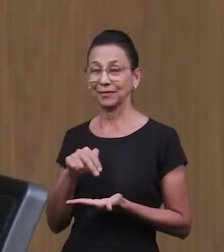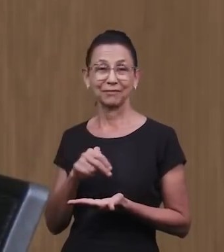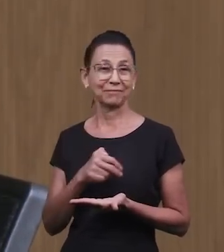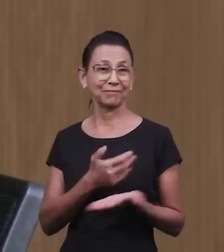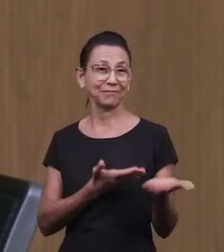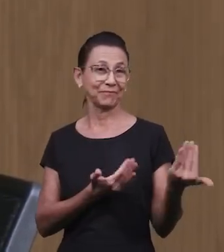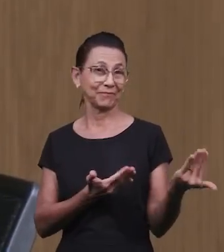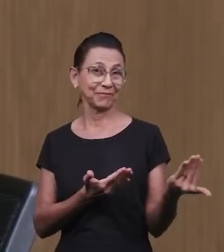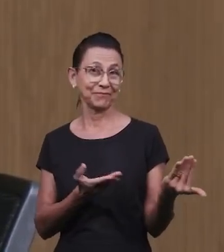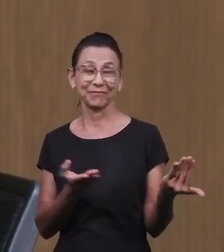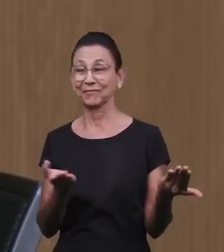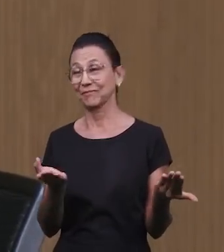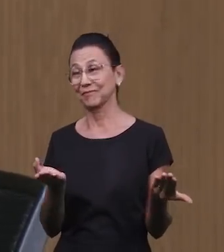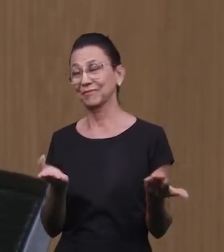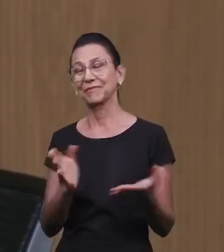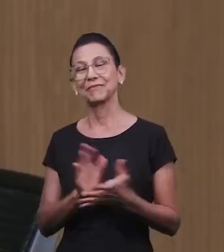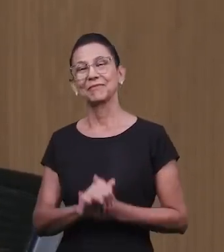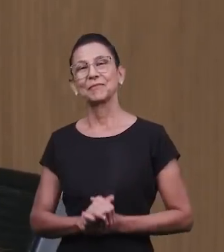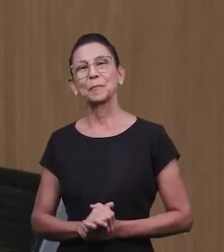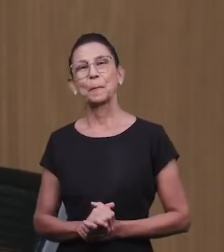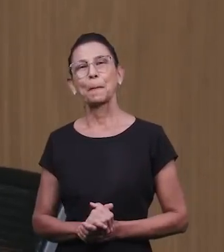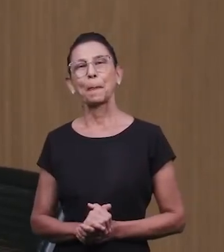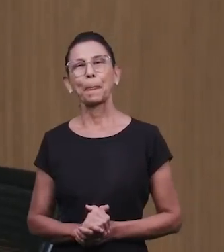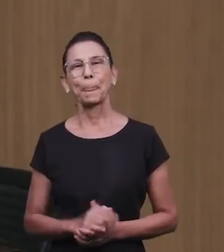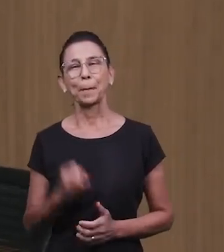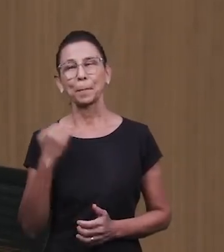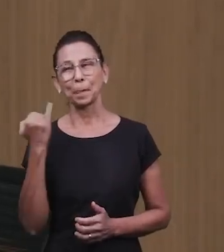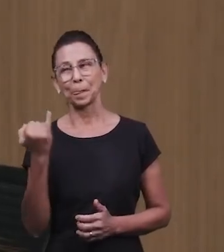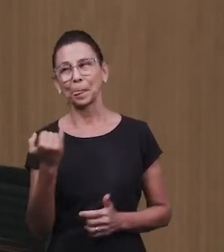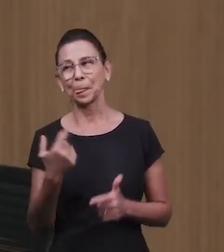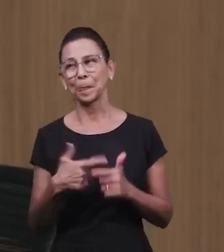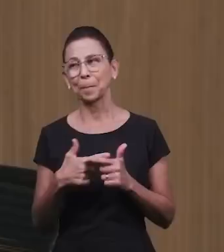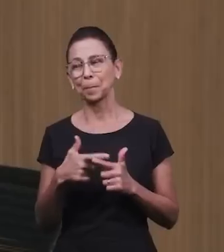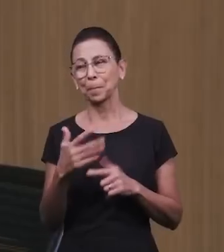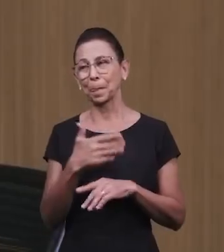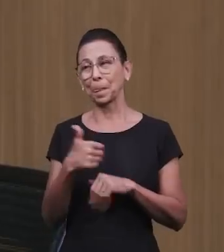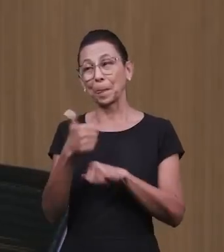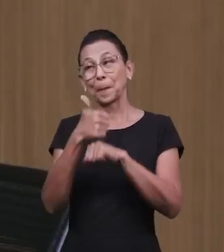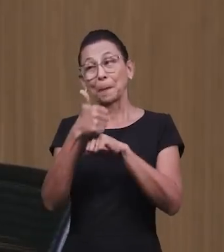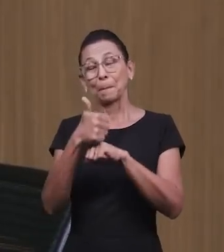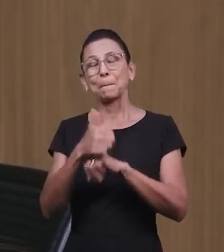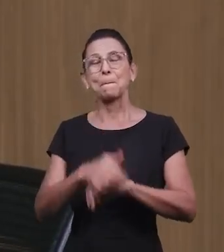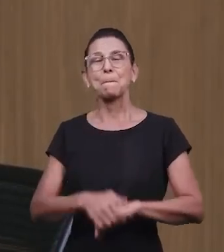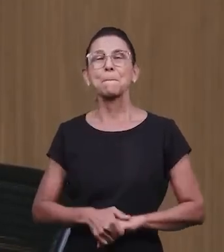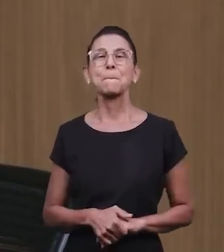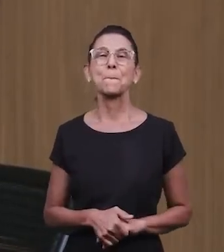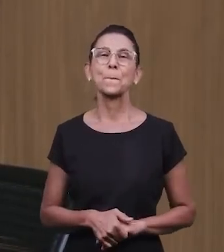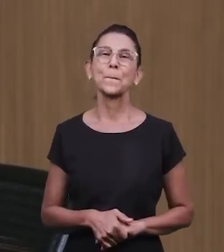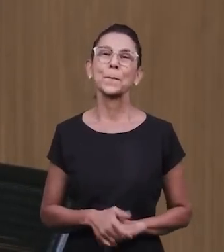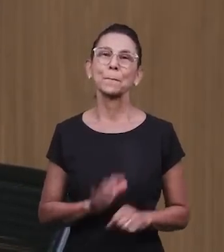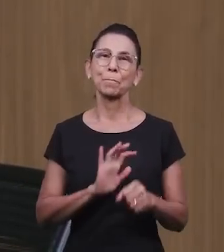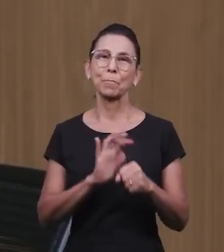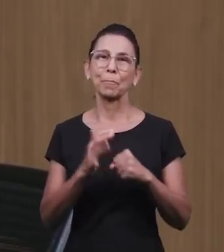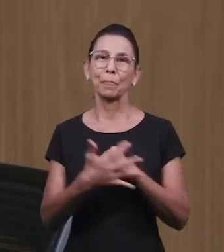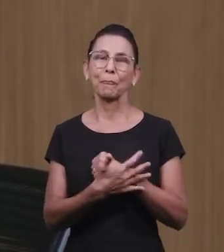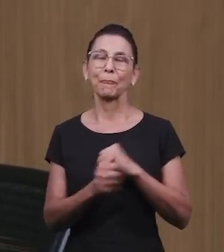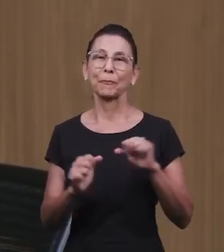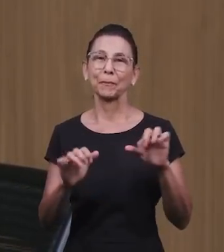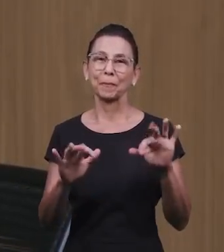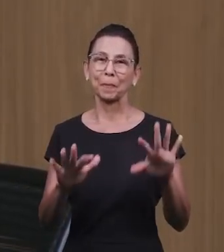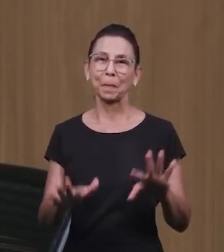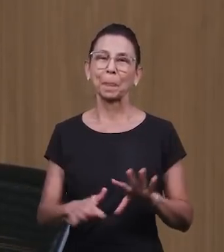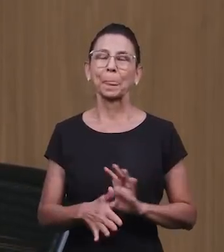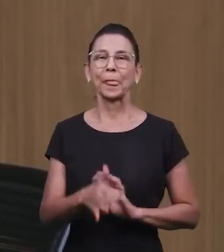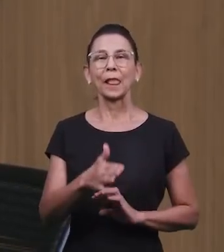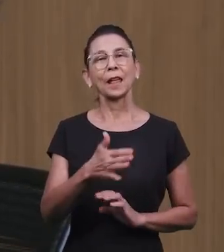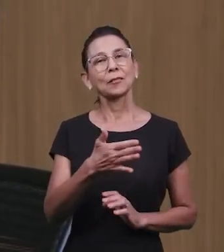né, fez muito crente, né, enxergar que a rede social, e principalmente para os jovens, né, ela é tão importante para